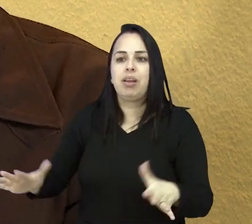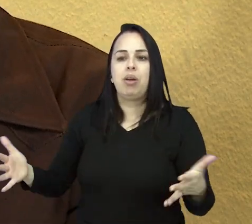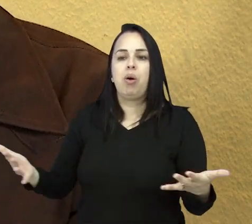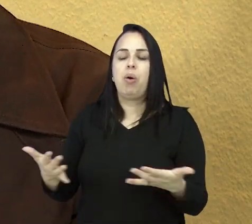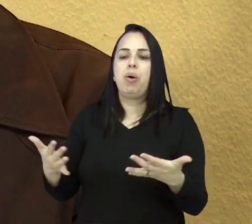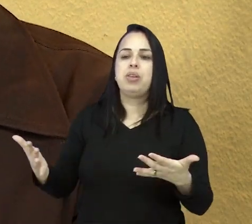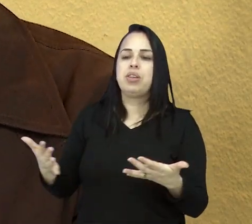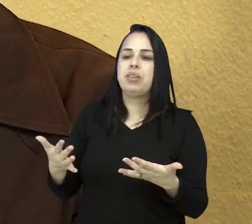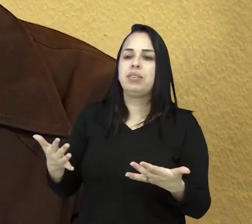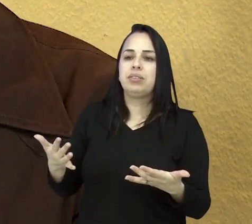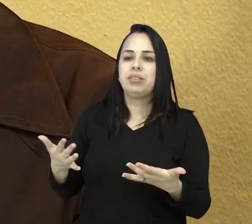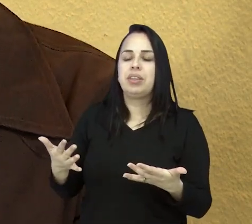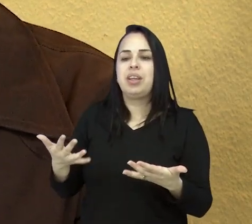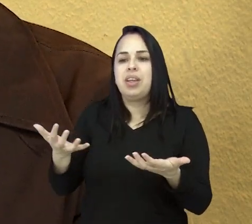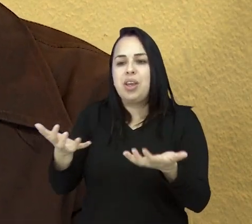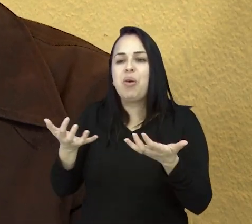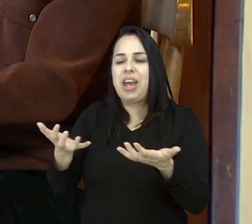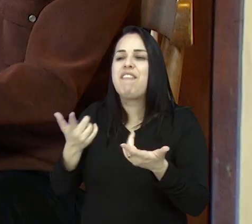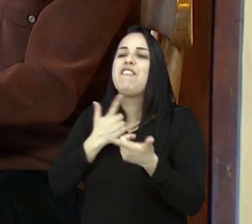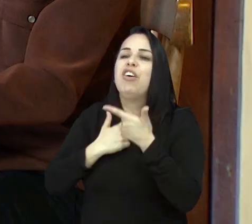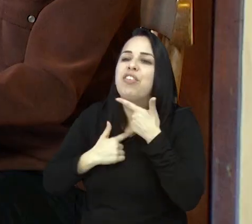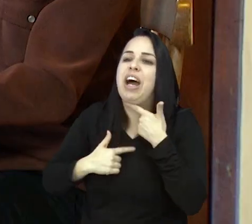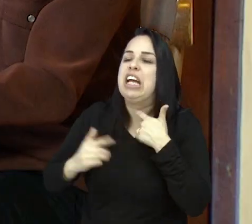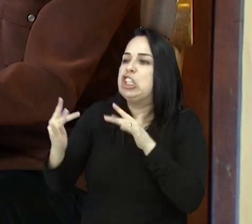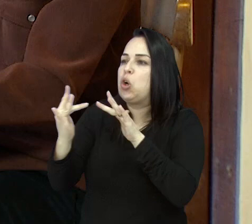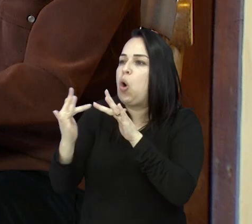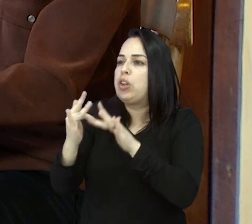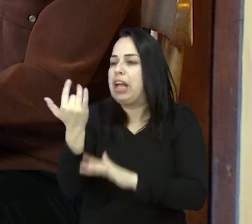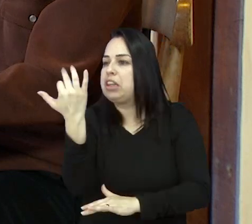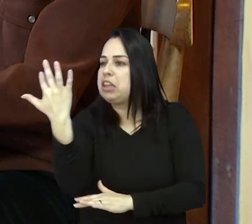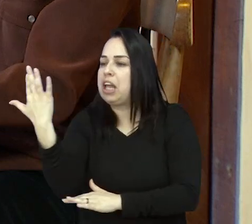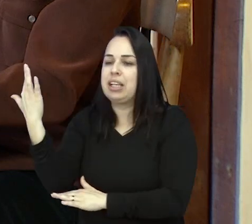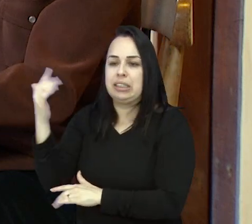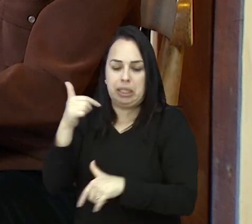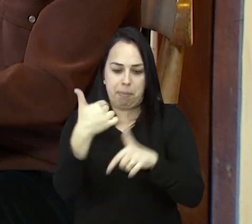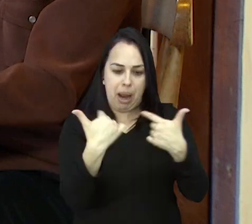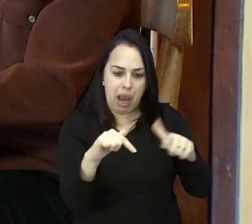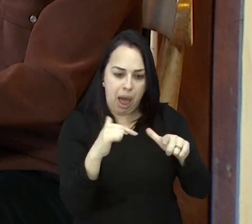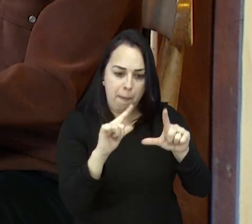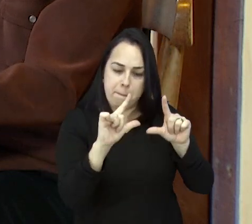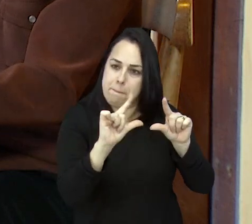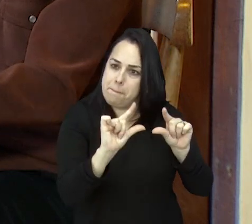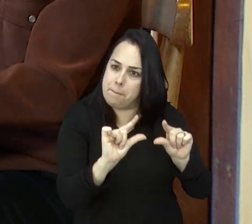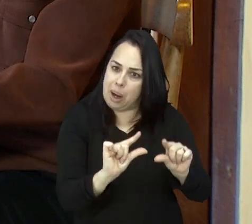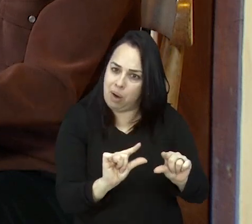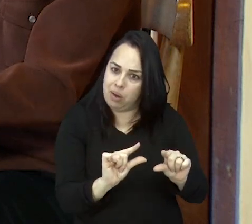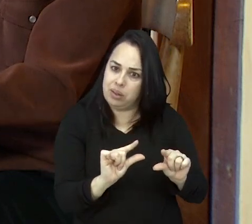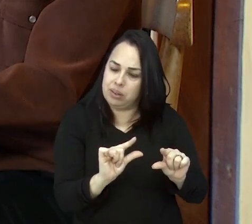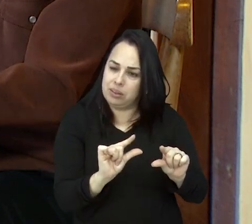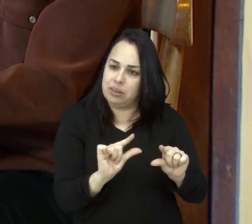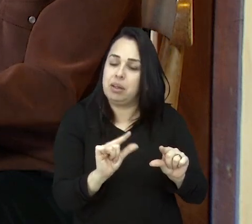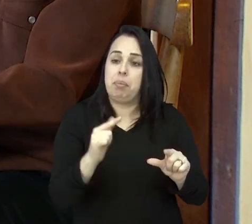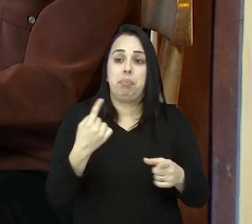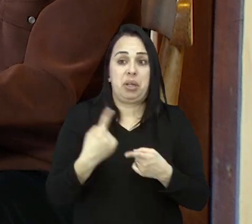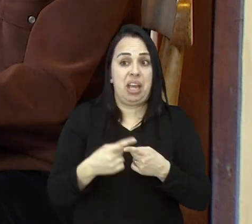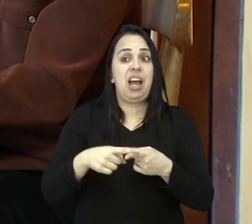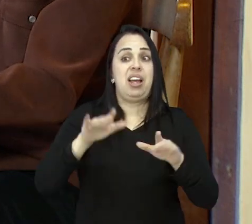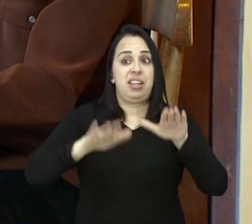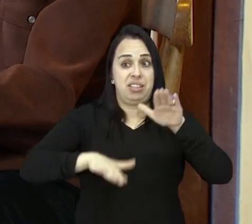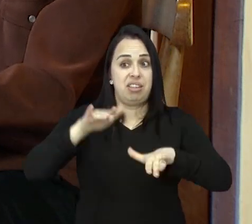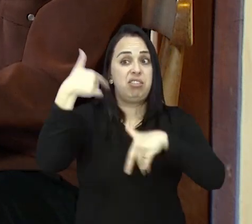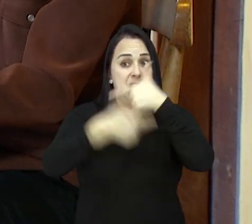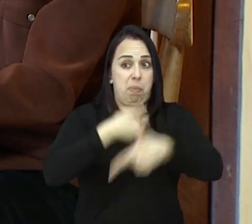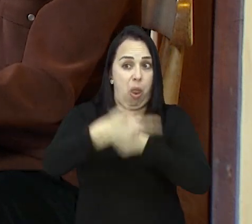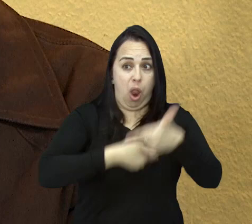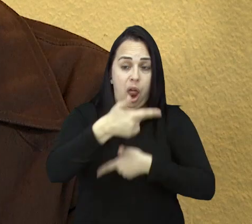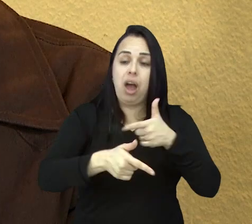isso de estar mais perto da natureza. Trabalhar um pouco menos, que a gente acaba trabalhando demais, trabalhar um pouco mesmo